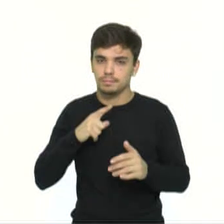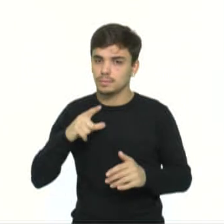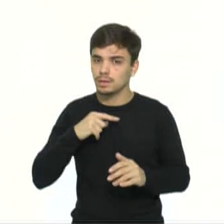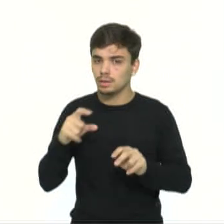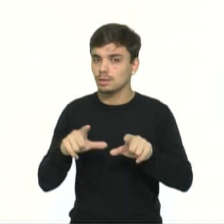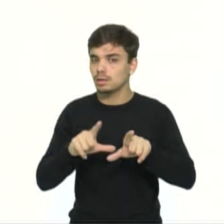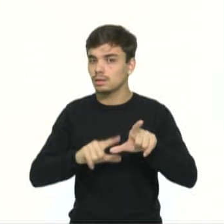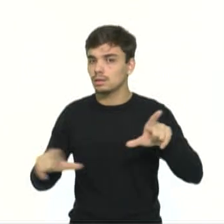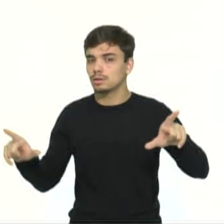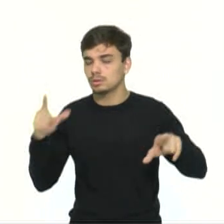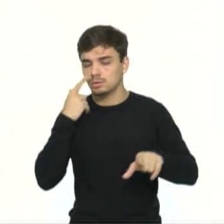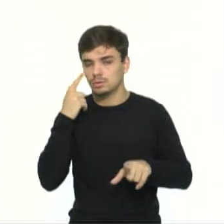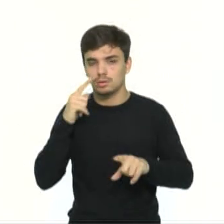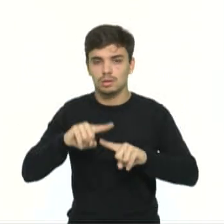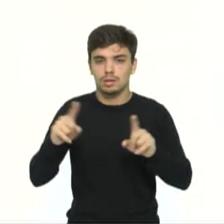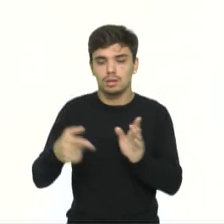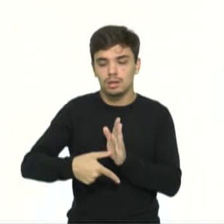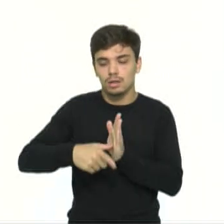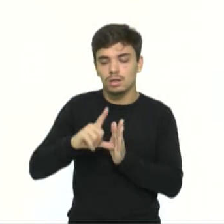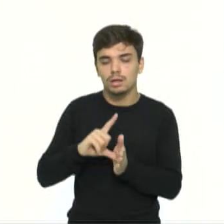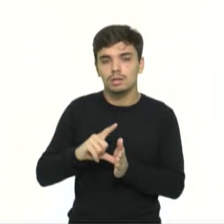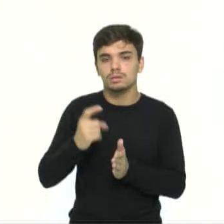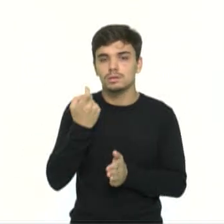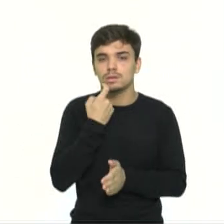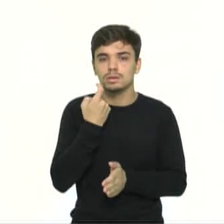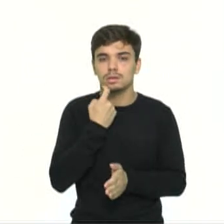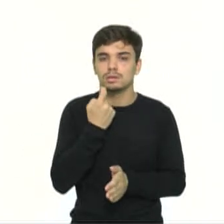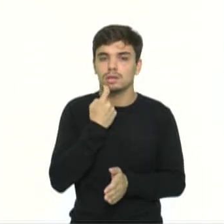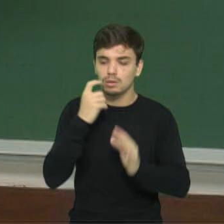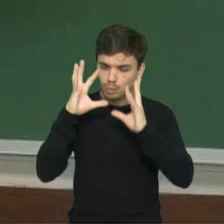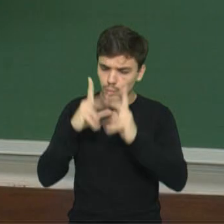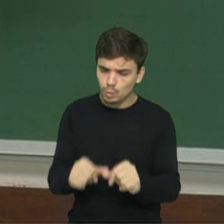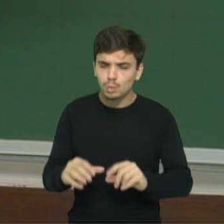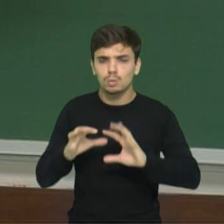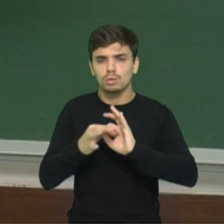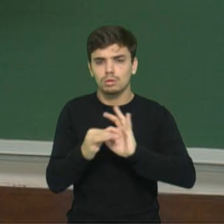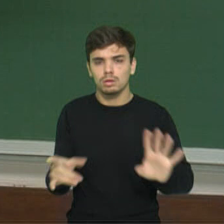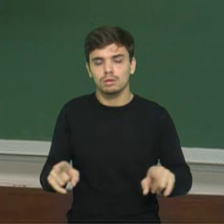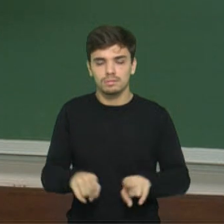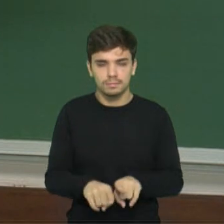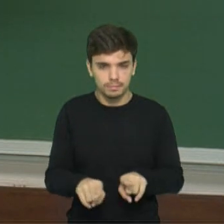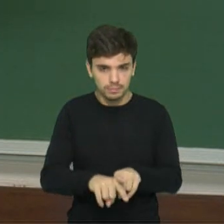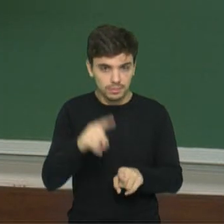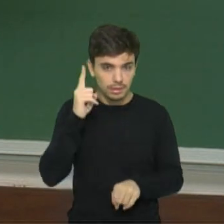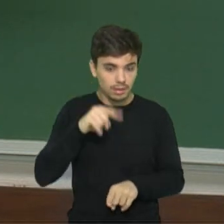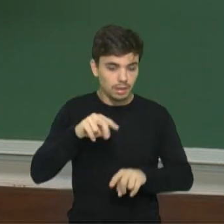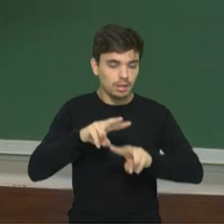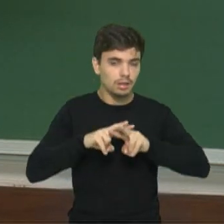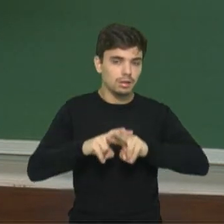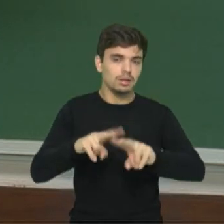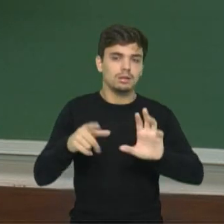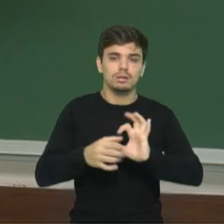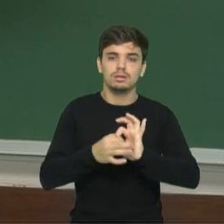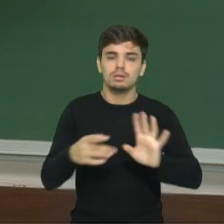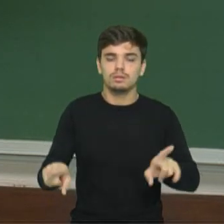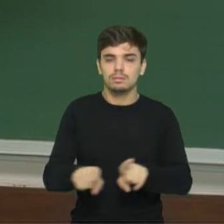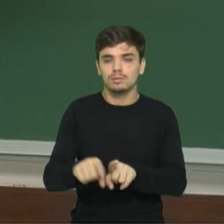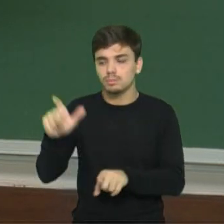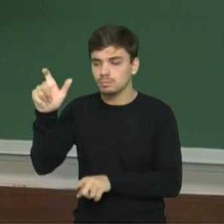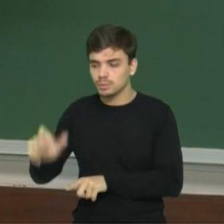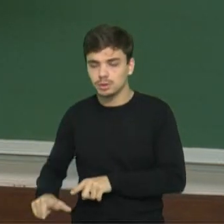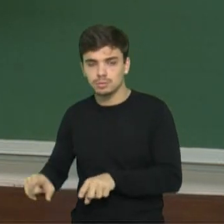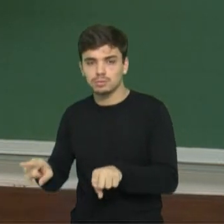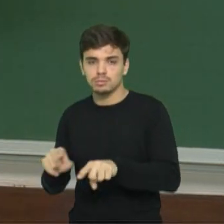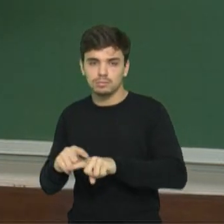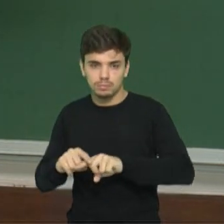a legenda: antes de sexta, todos livres, né? Ou seja, a libertação dos presos políticos a partir desse movimento